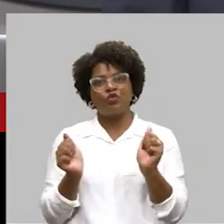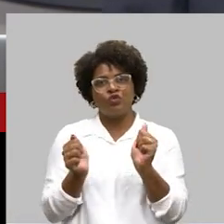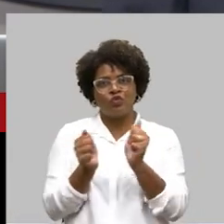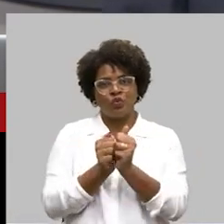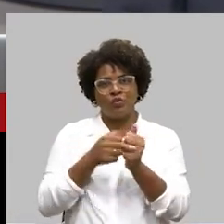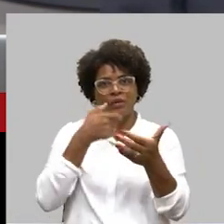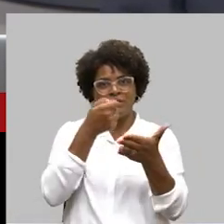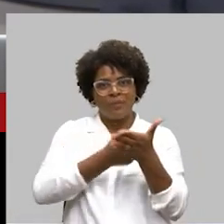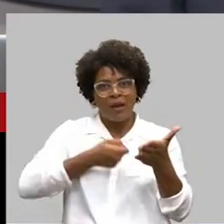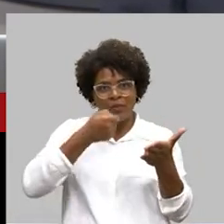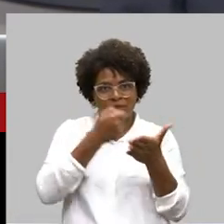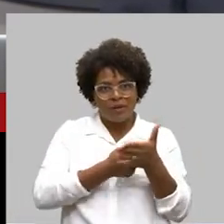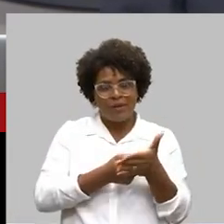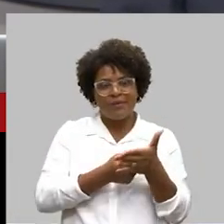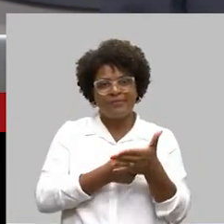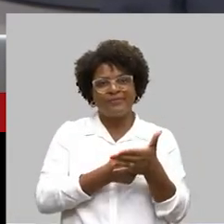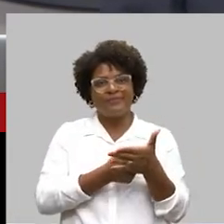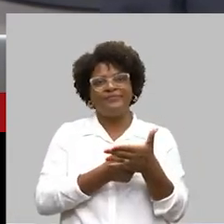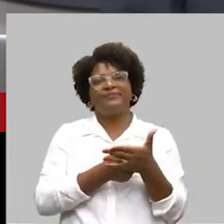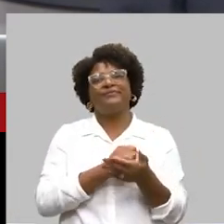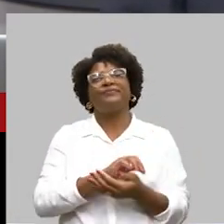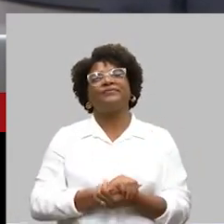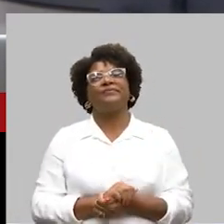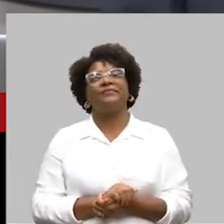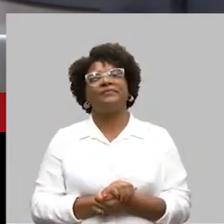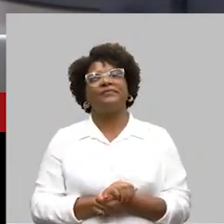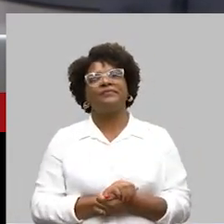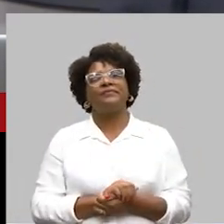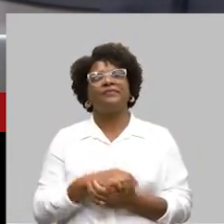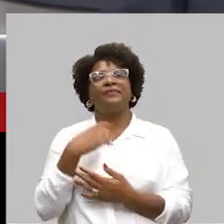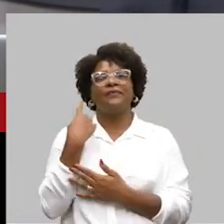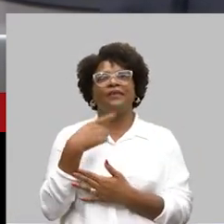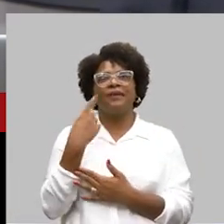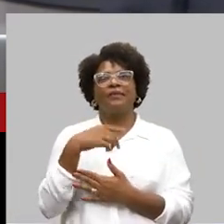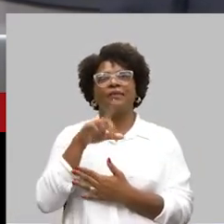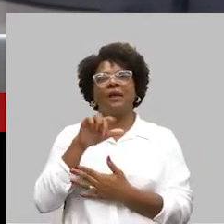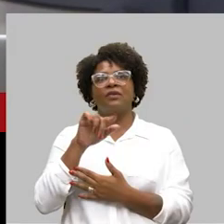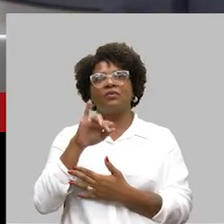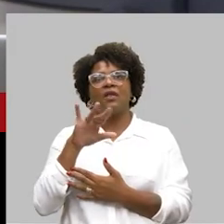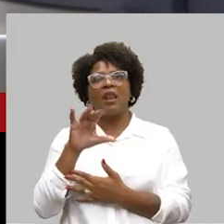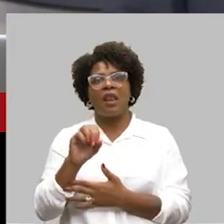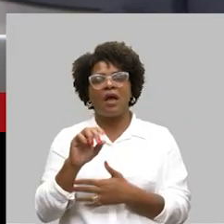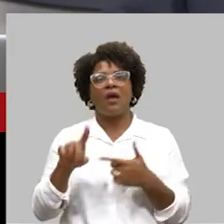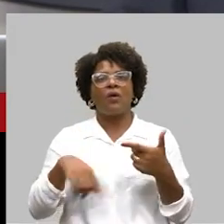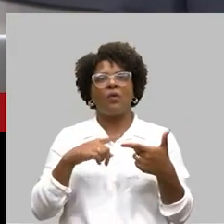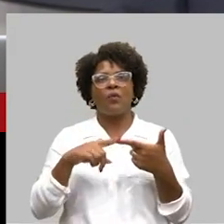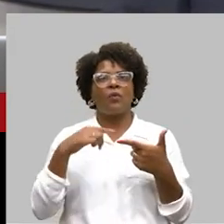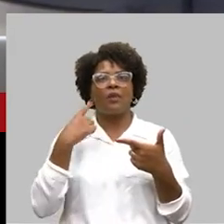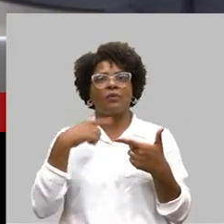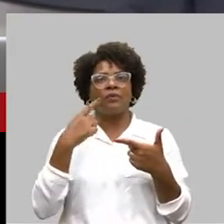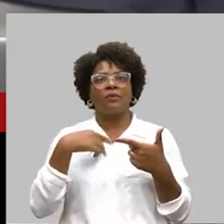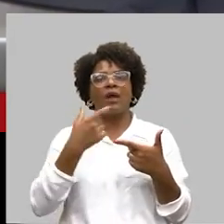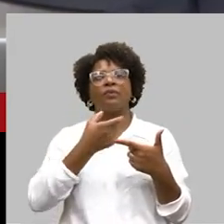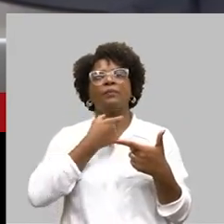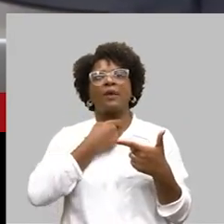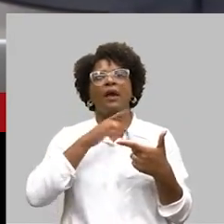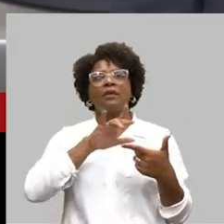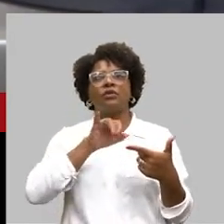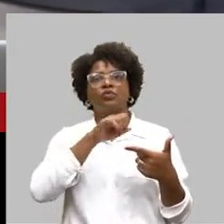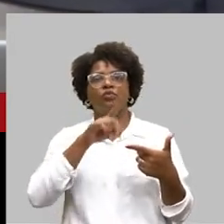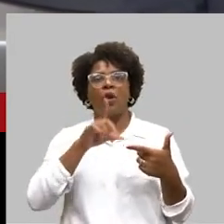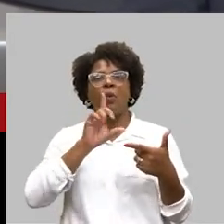muito juntas na pastinha juntos para servir do deputado lel Deputado Padre João está aí dentro do projeto de lei 511